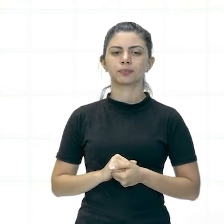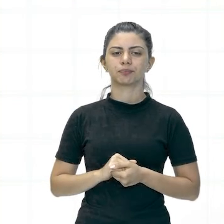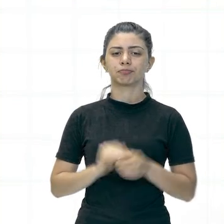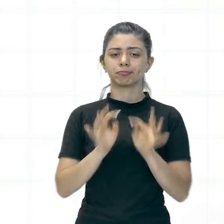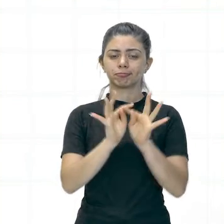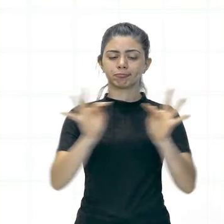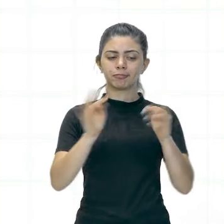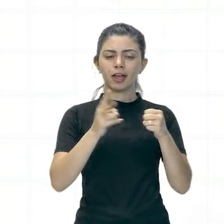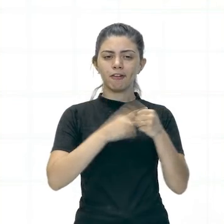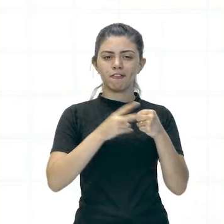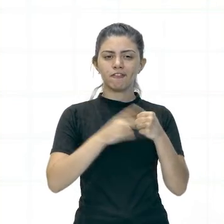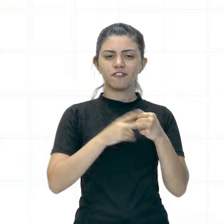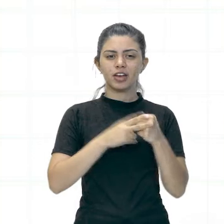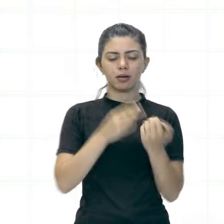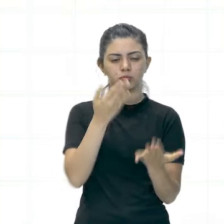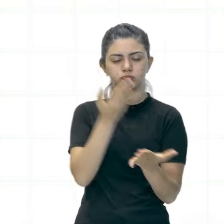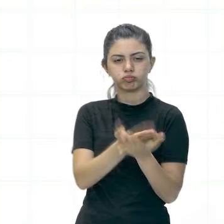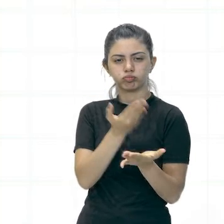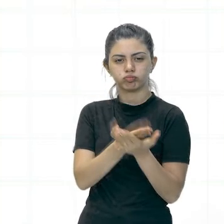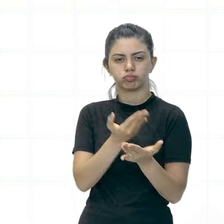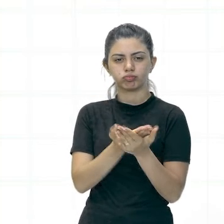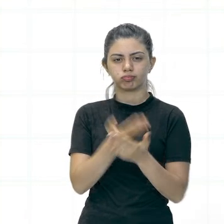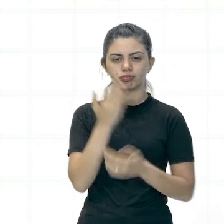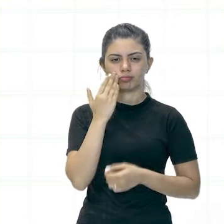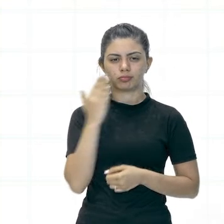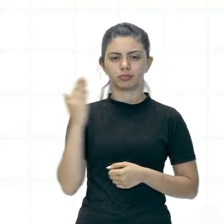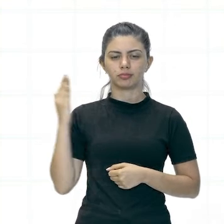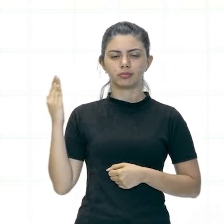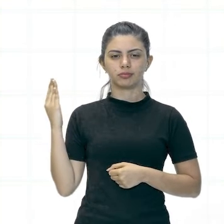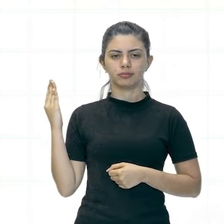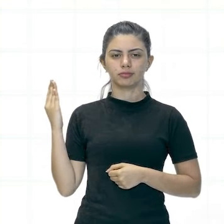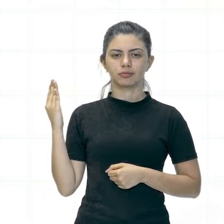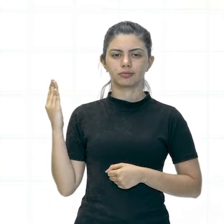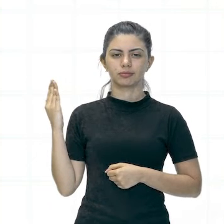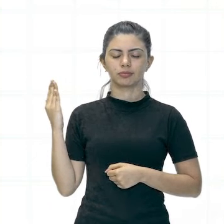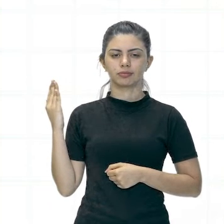verbo estudar, que vem do verbo study,